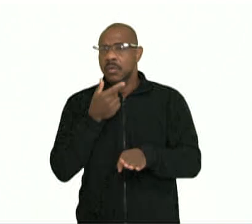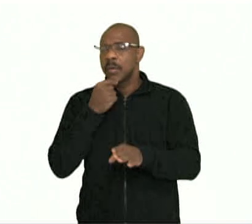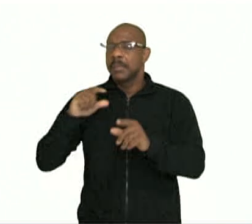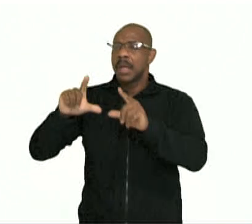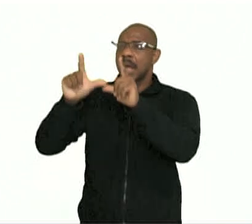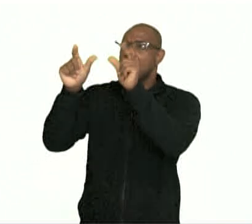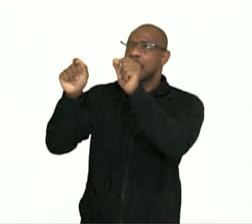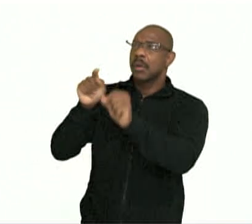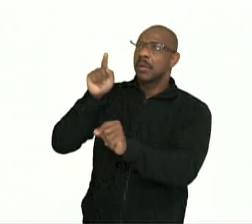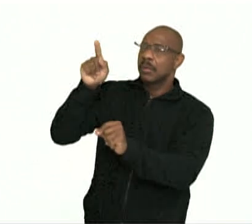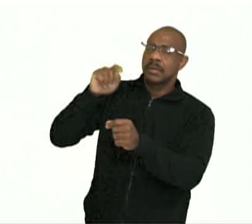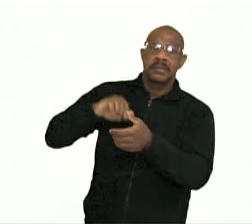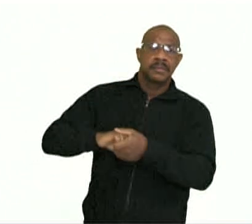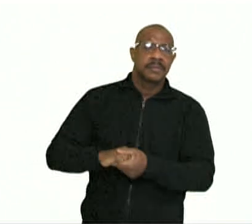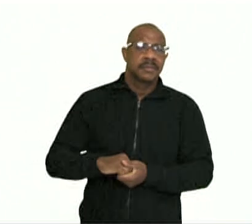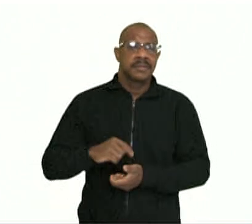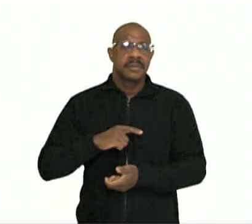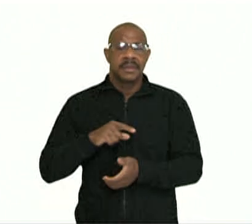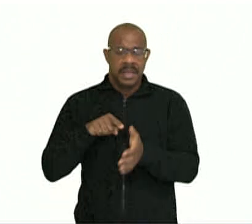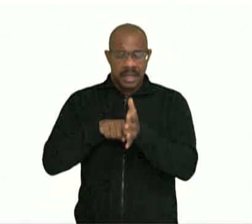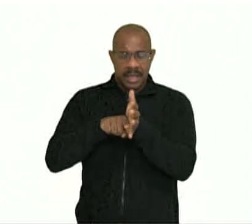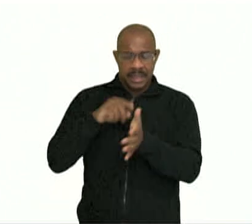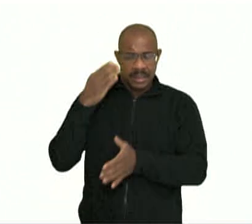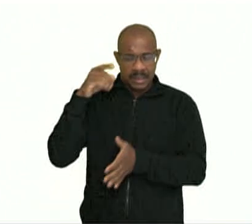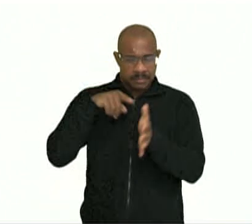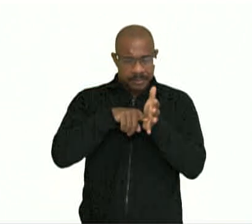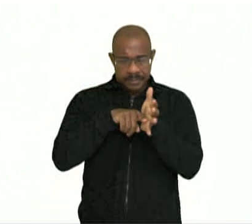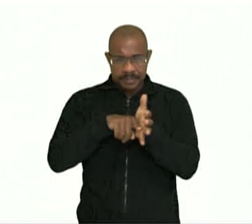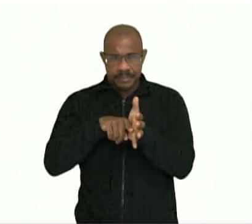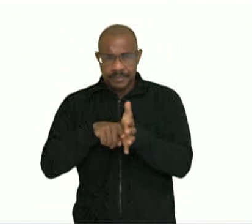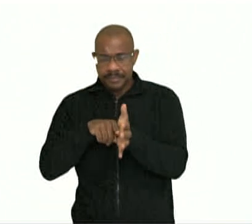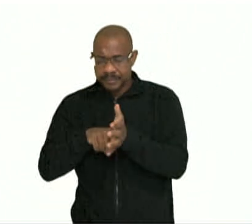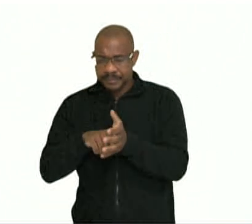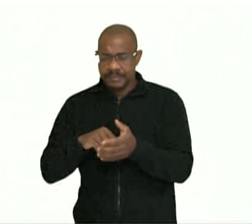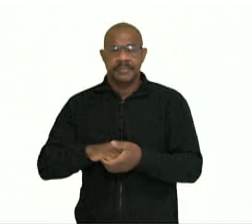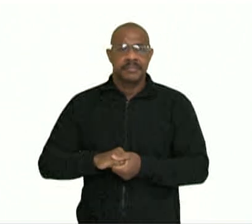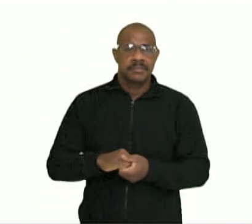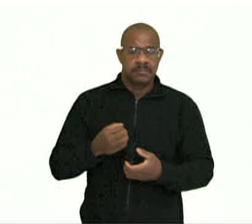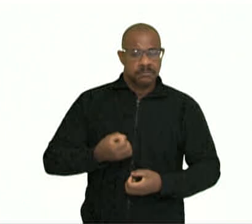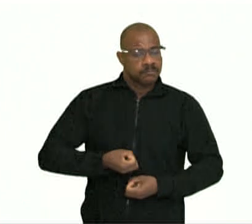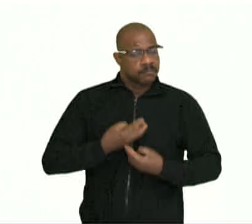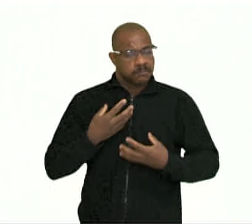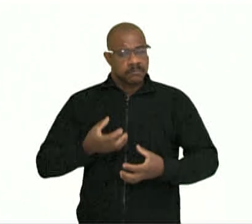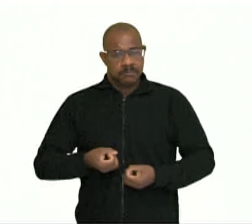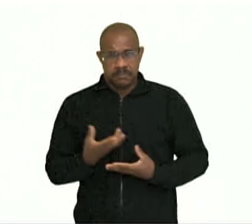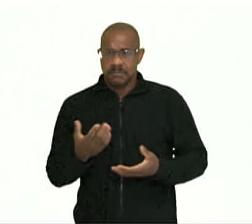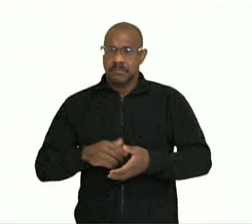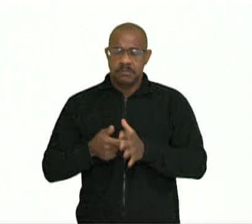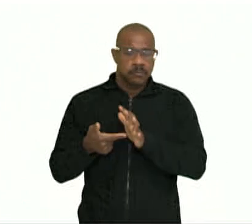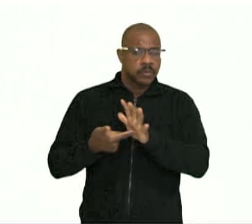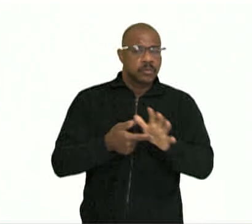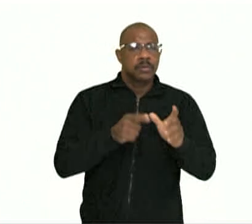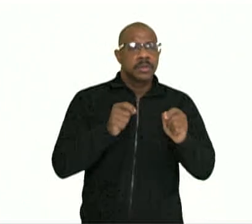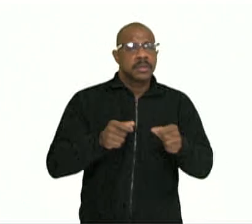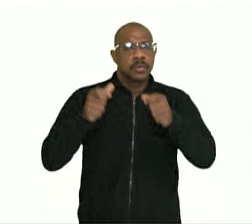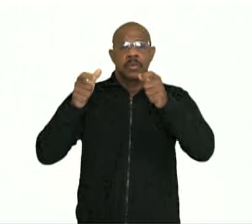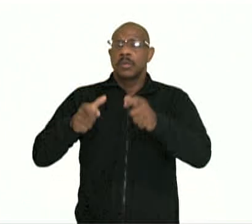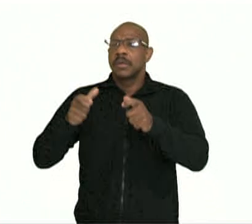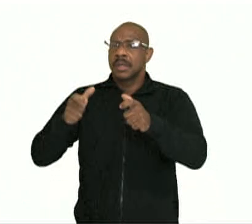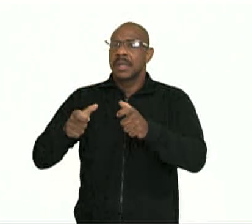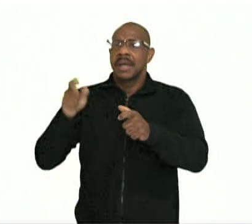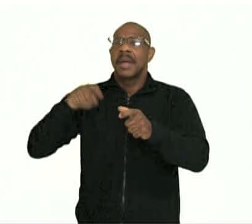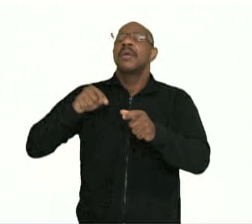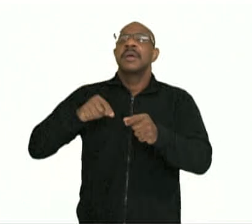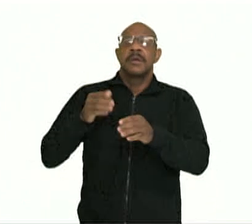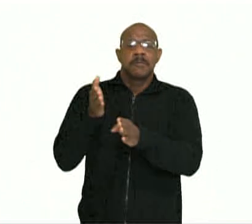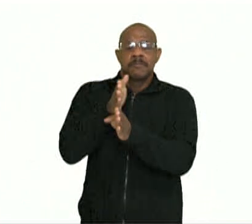Lua elevou o nível da ciência feita no mundo até então. Inspirou carreiras e mostrou que o espaço era uma